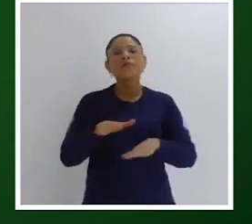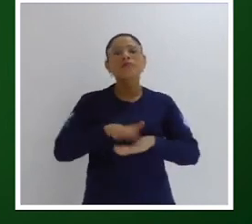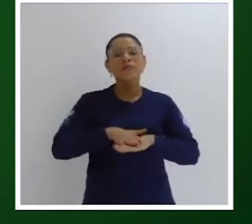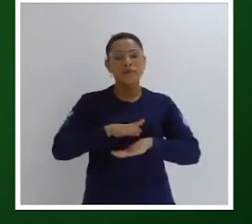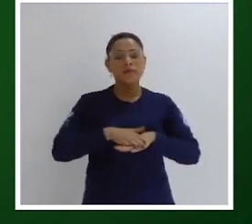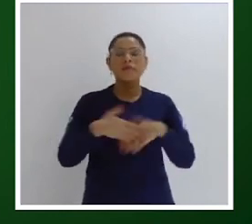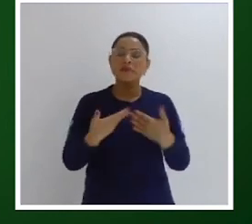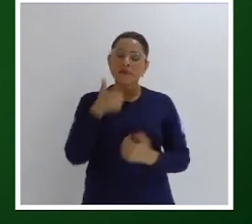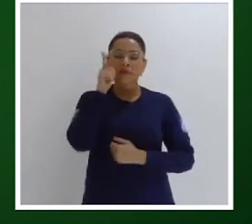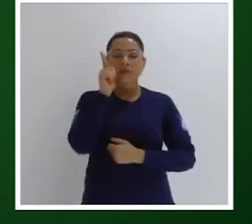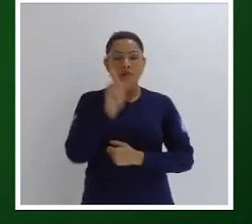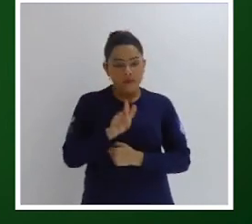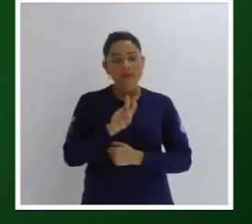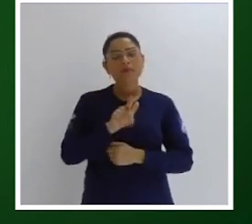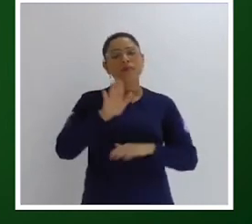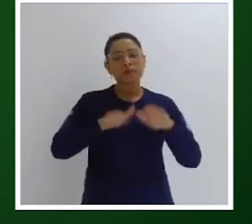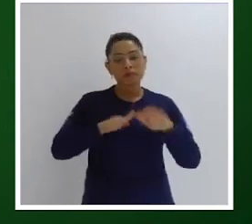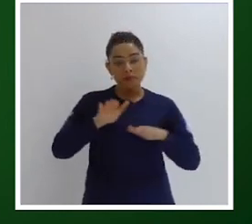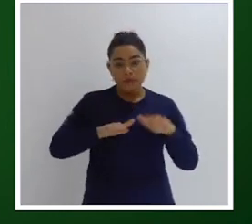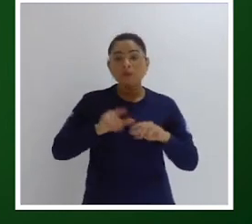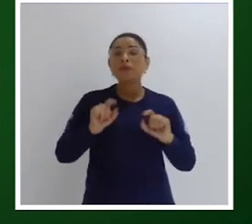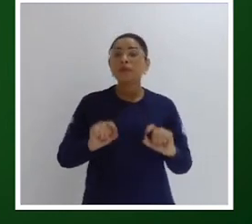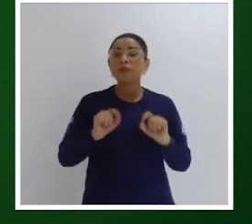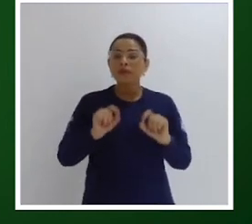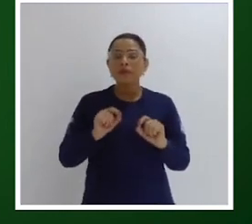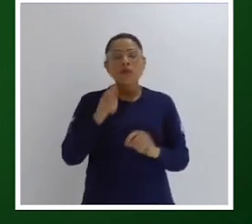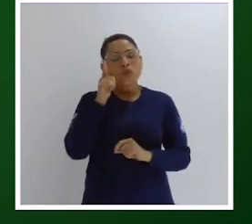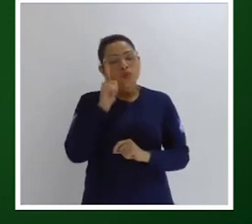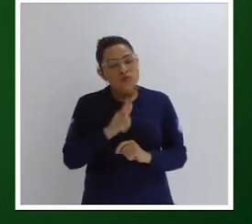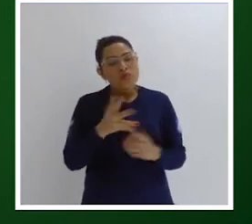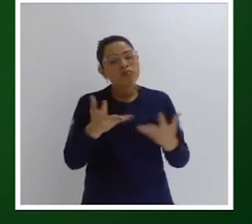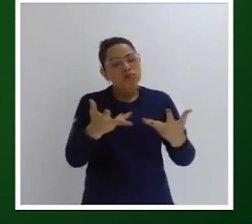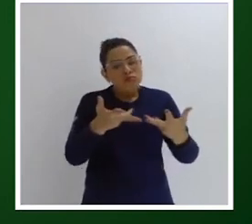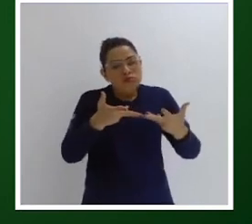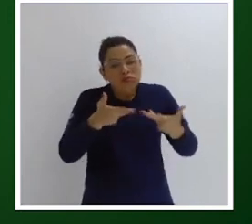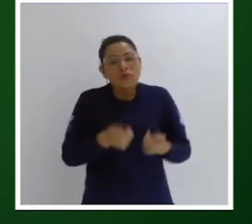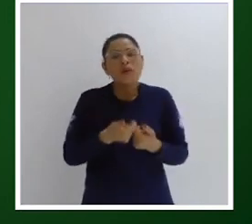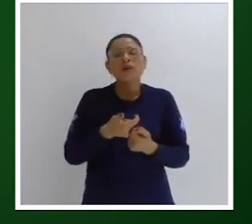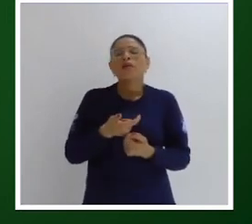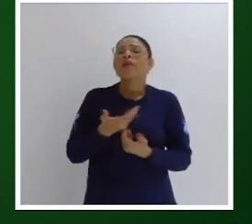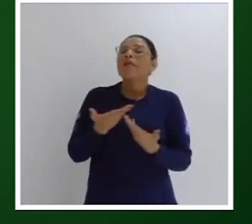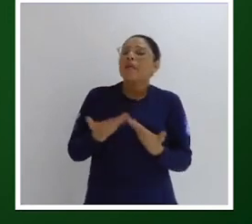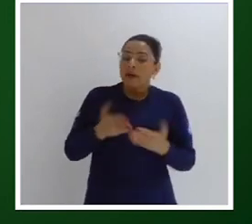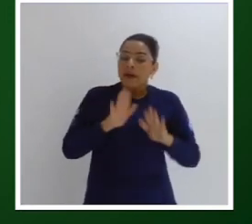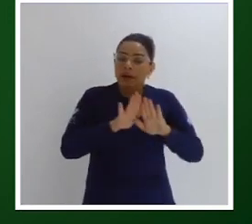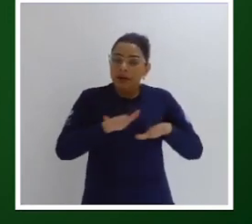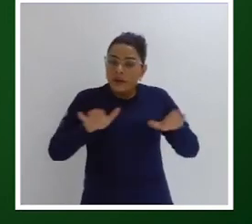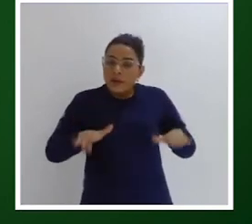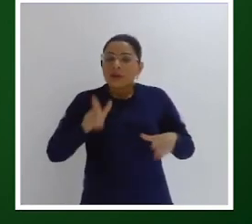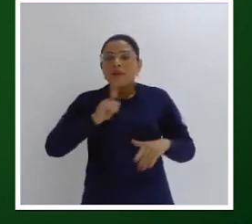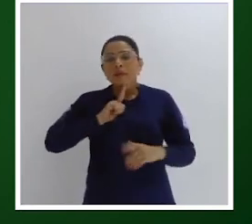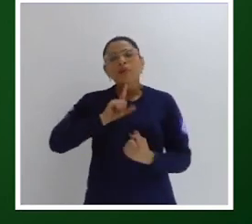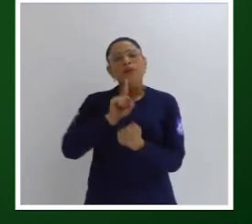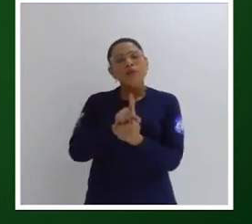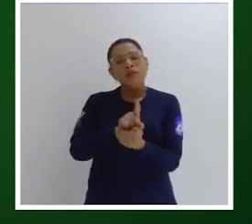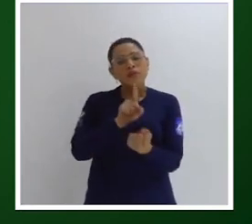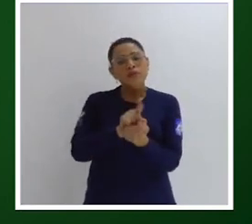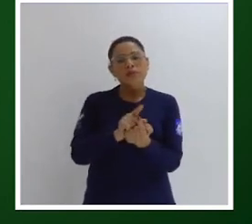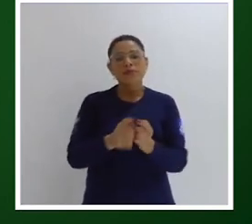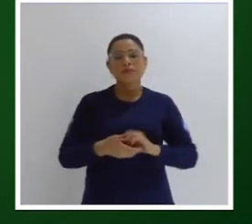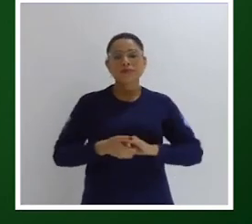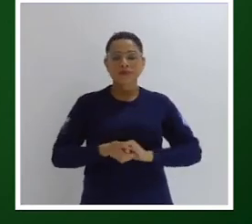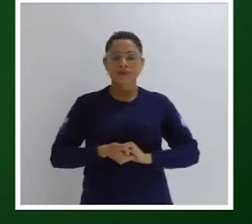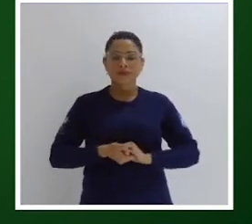ali eles conseguiam muitas vezes fazer o convencimento da família porque já saía fácil né a criança já saía com atendimento